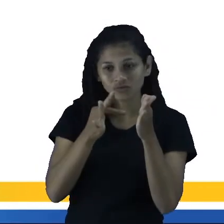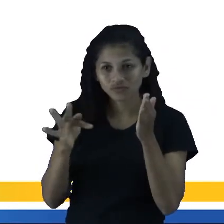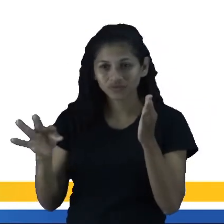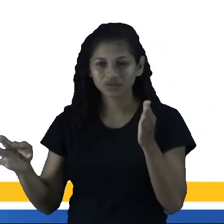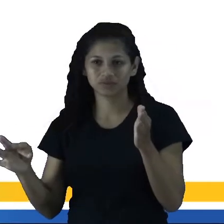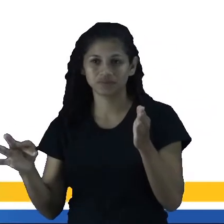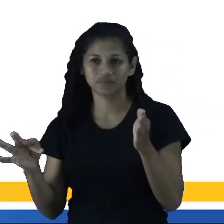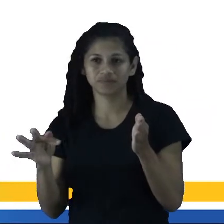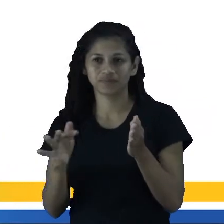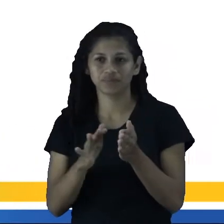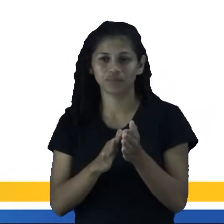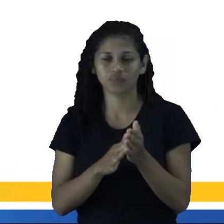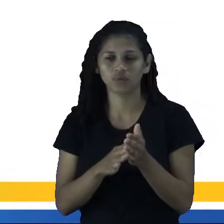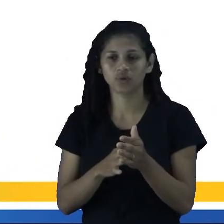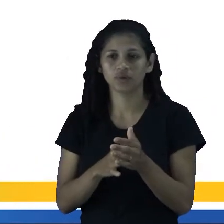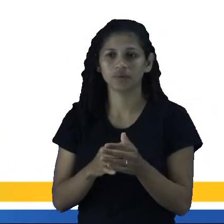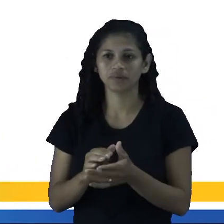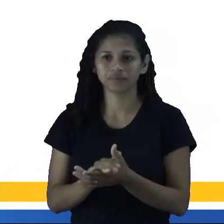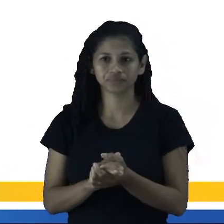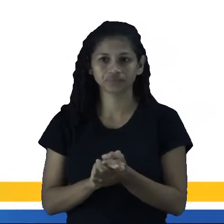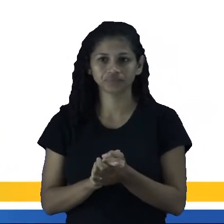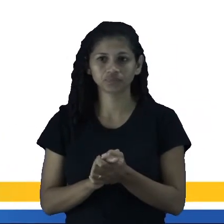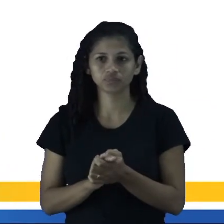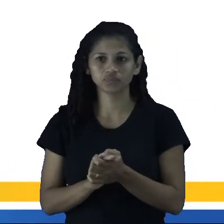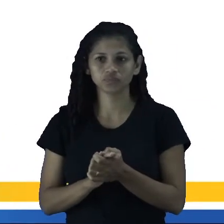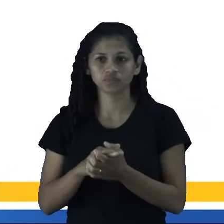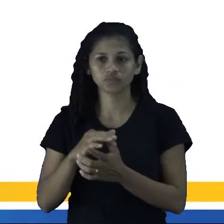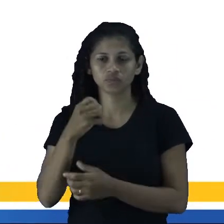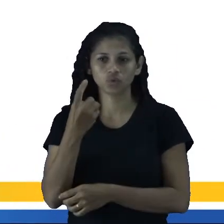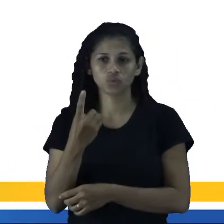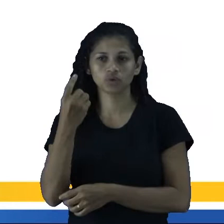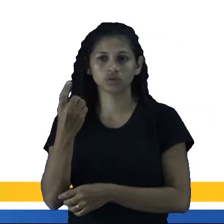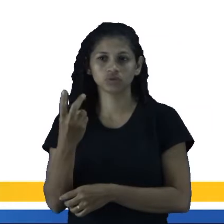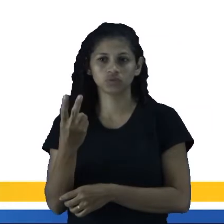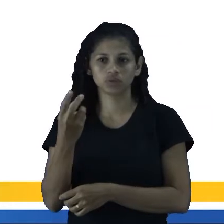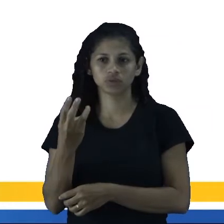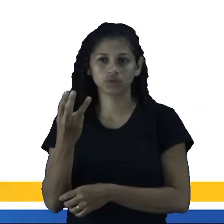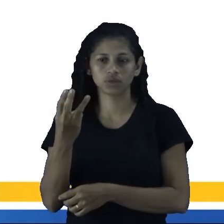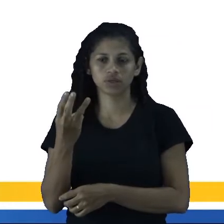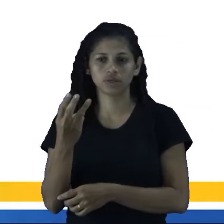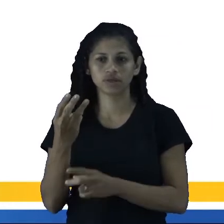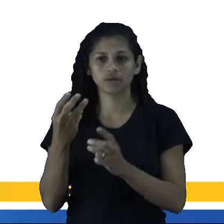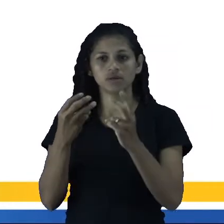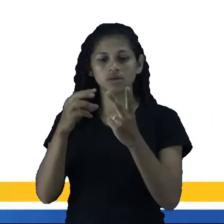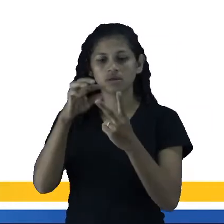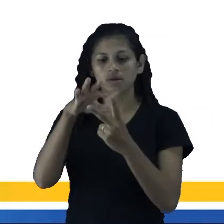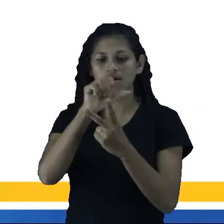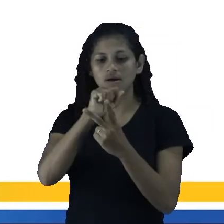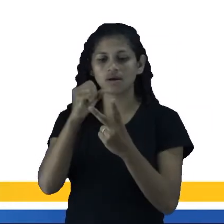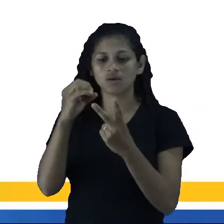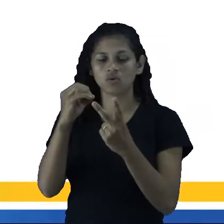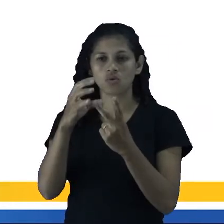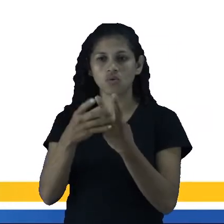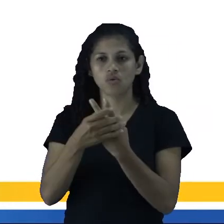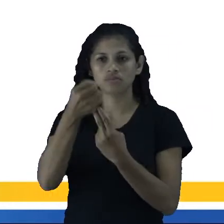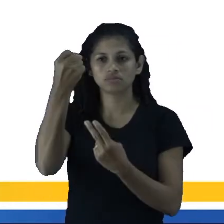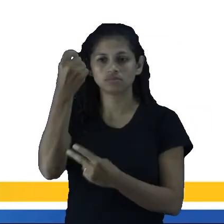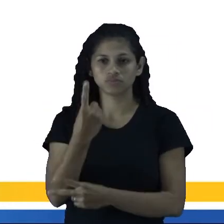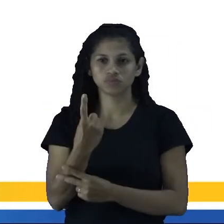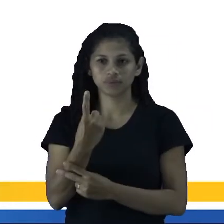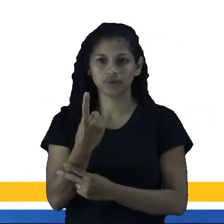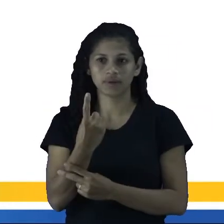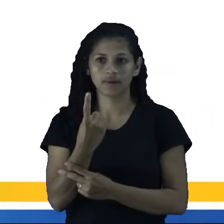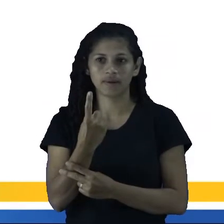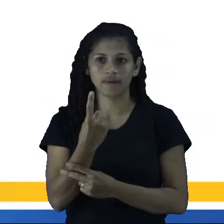duas contam como se fosse uma. Mais uma vez, 1, 2, 3, e essas duas contam como se fosse uma só. Então eu vou